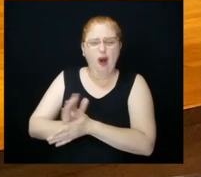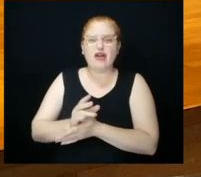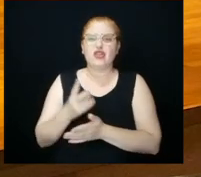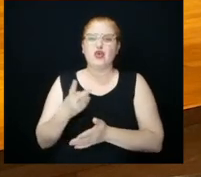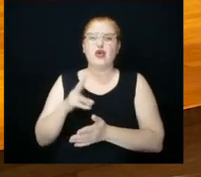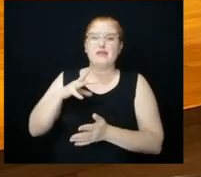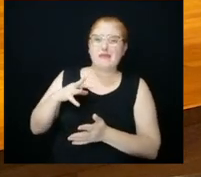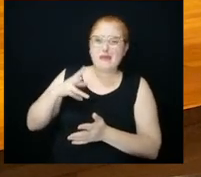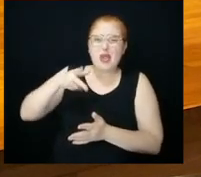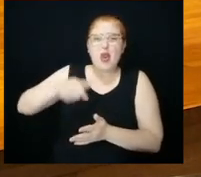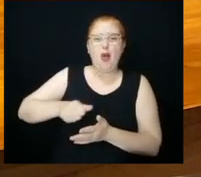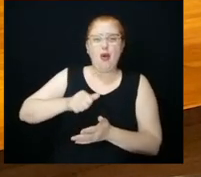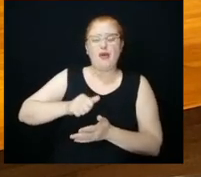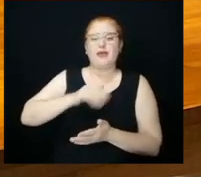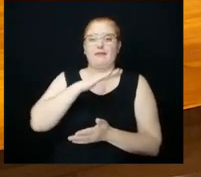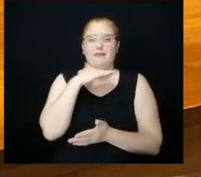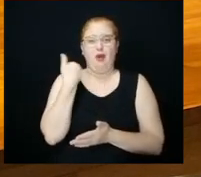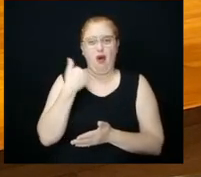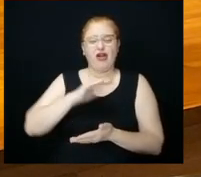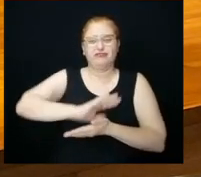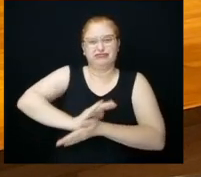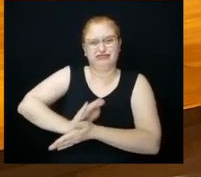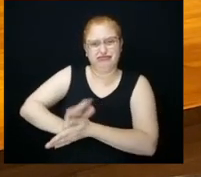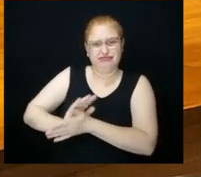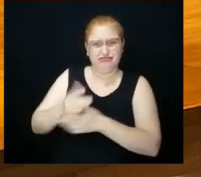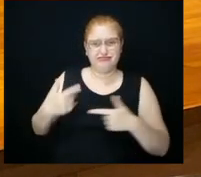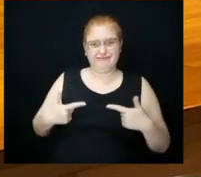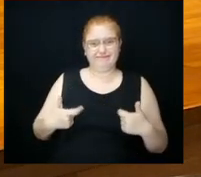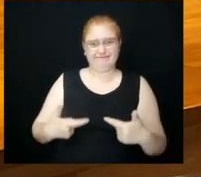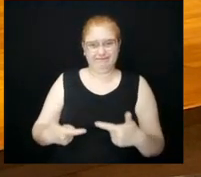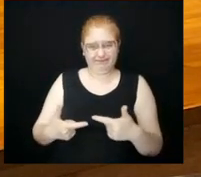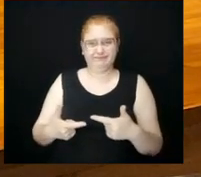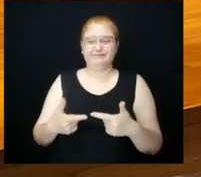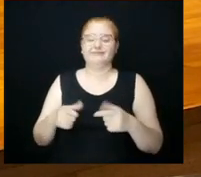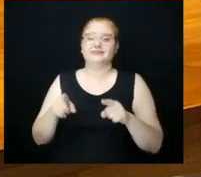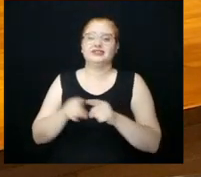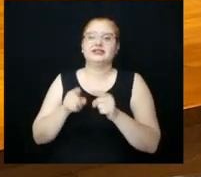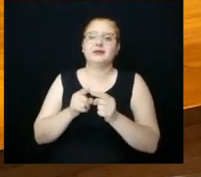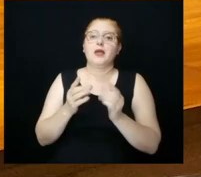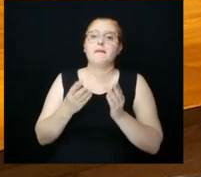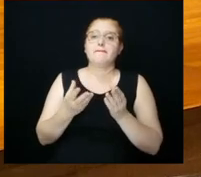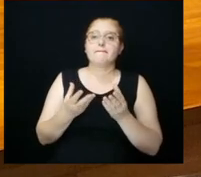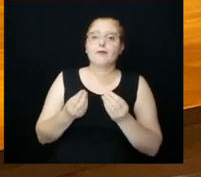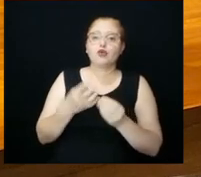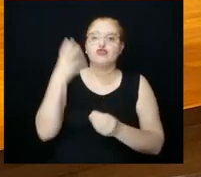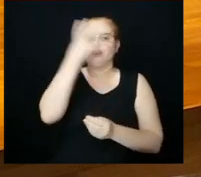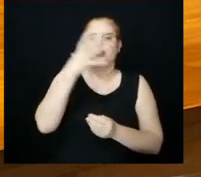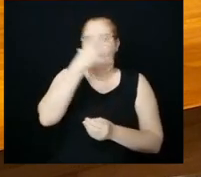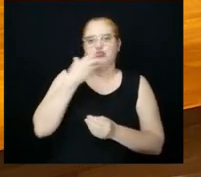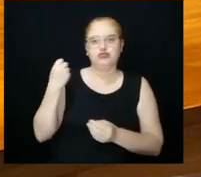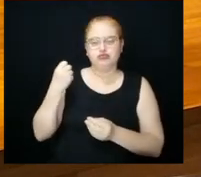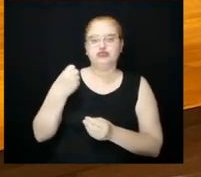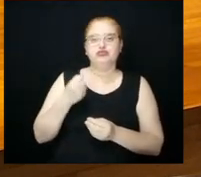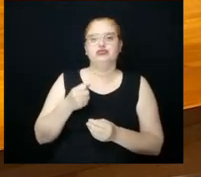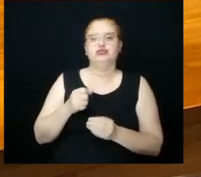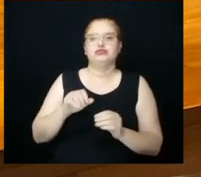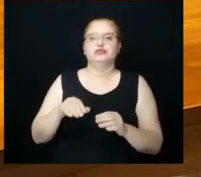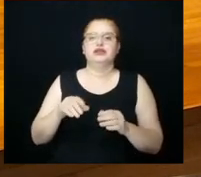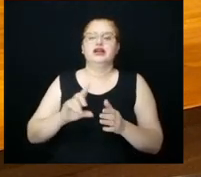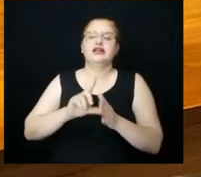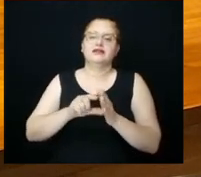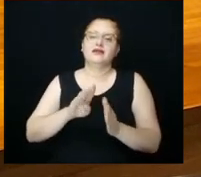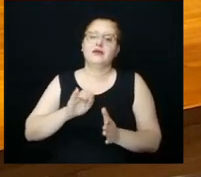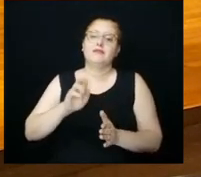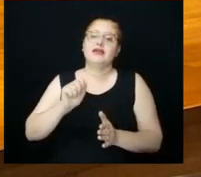2 milhões de mortos por inanição, né, aquela guerra. E muitos refugiados, e no fim o Biafra foi reintegrado